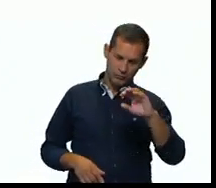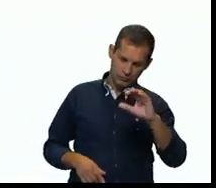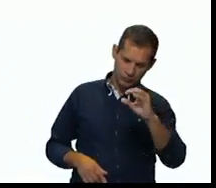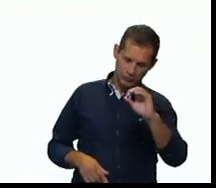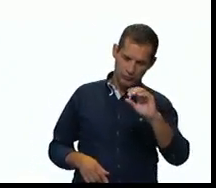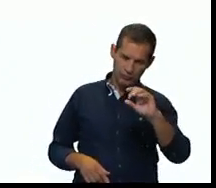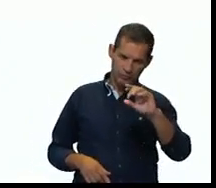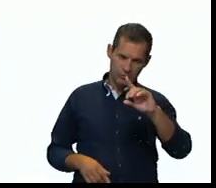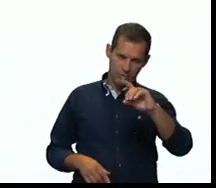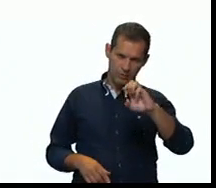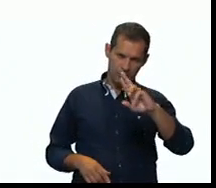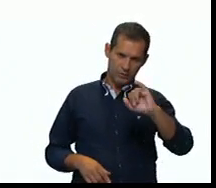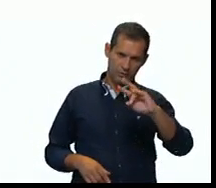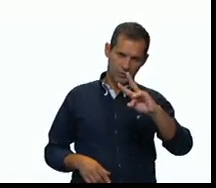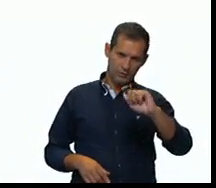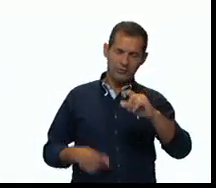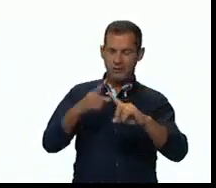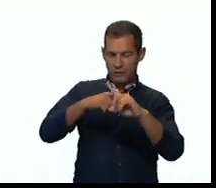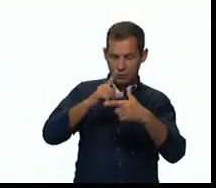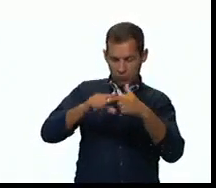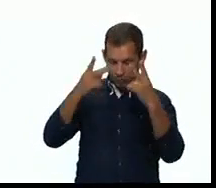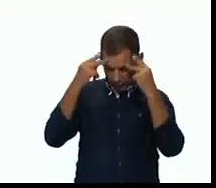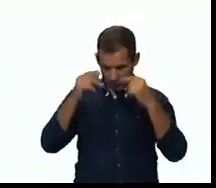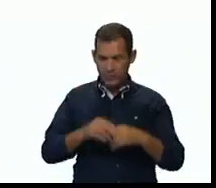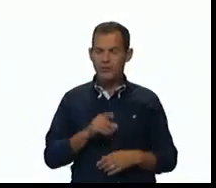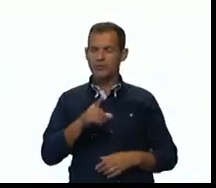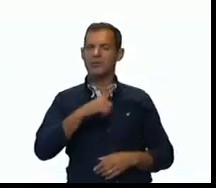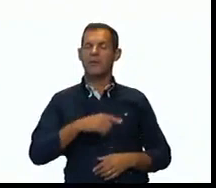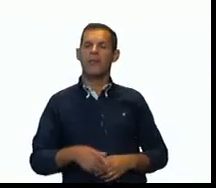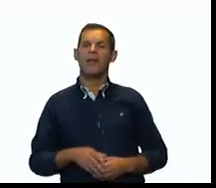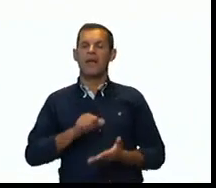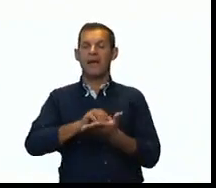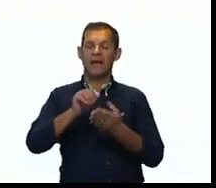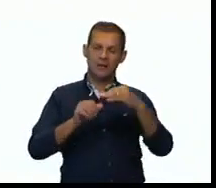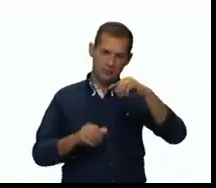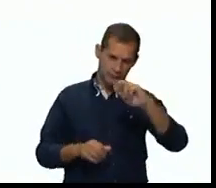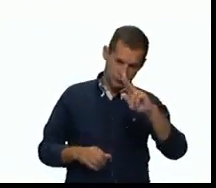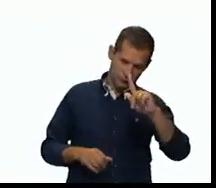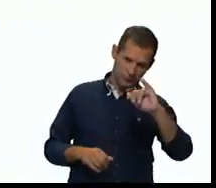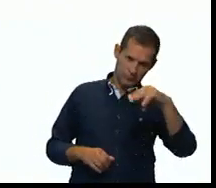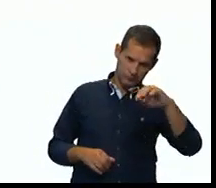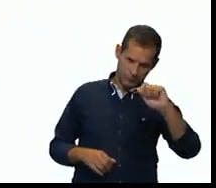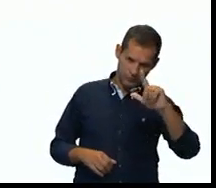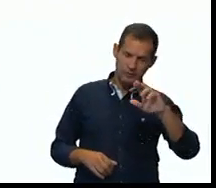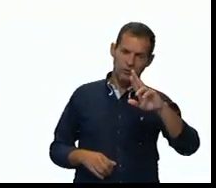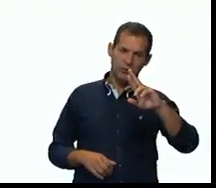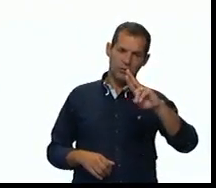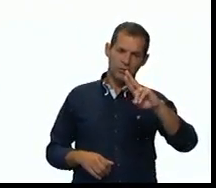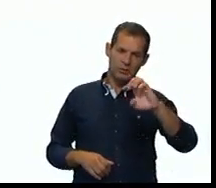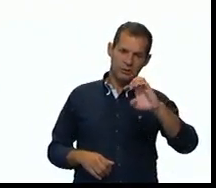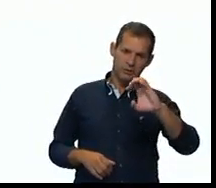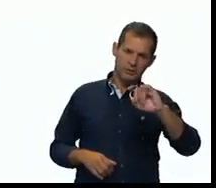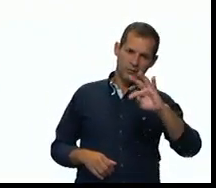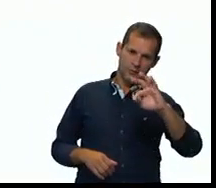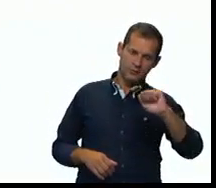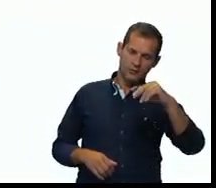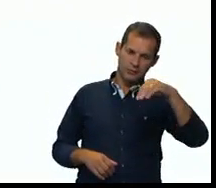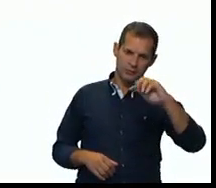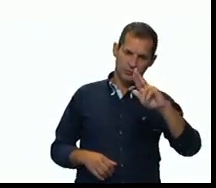Então, esses tipos de problemas são muito comuns, em que se você tem custo marginal, receita marginal, você tem